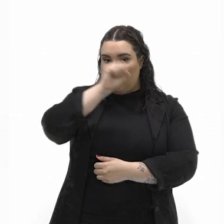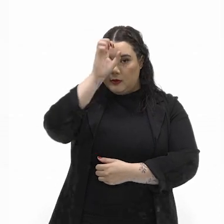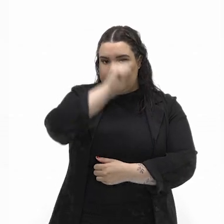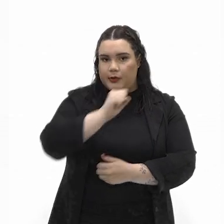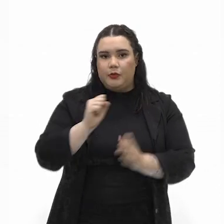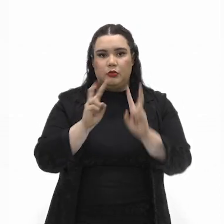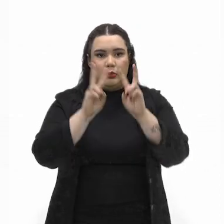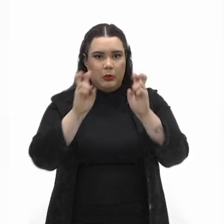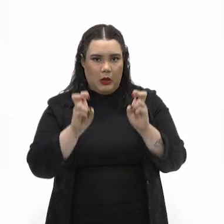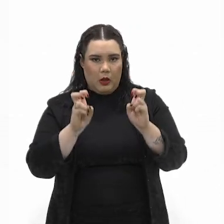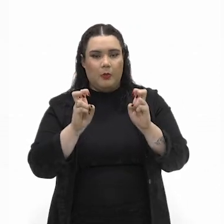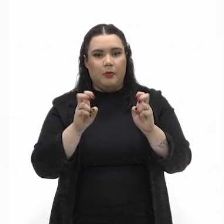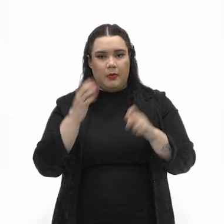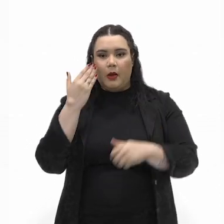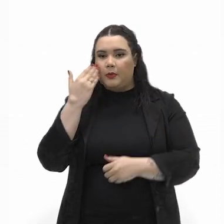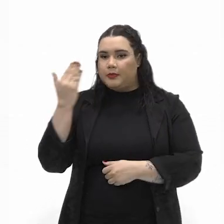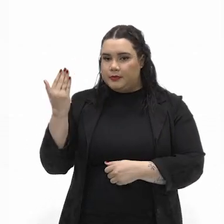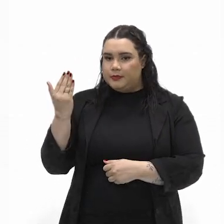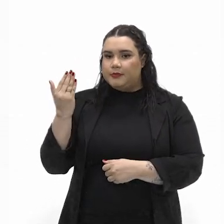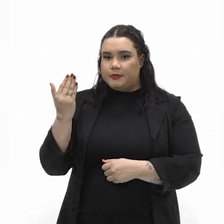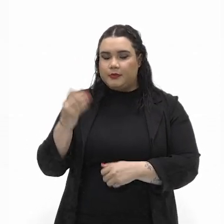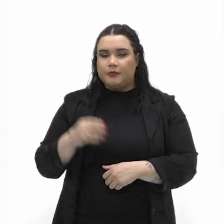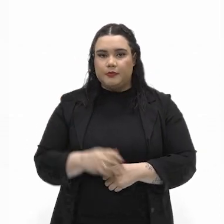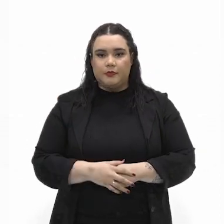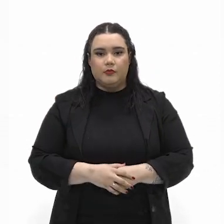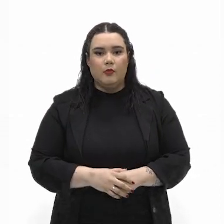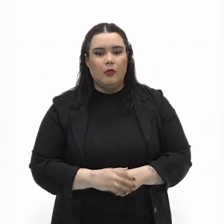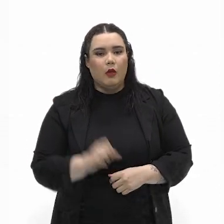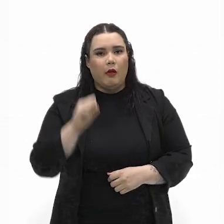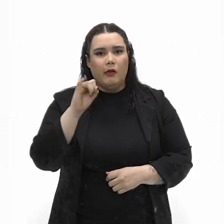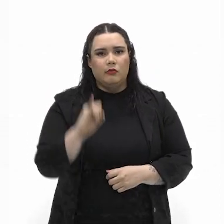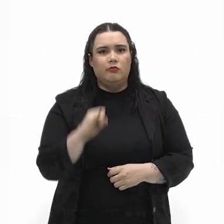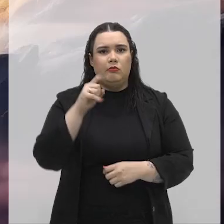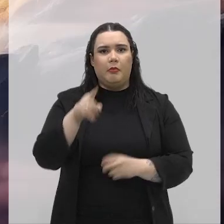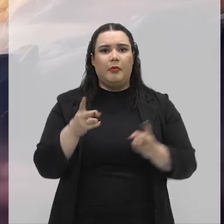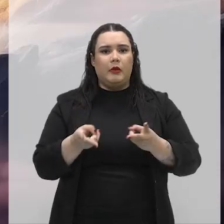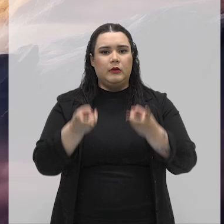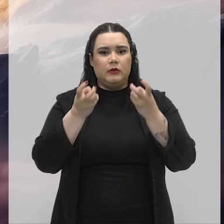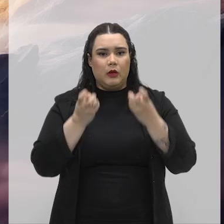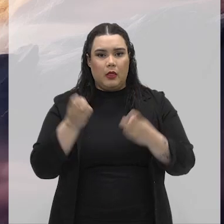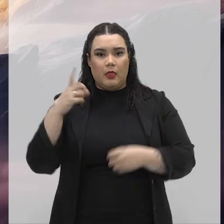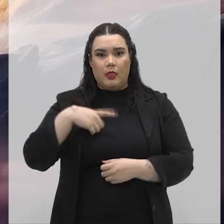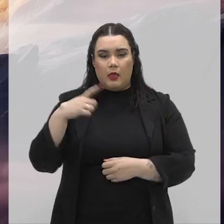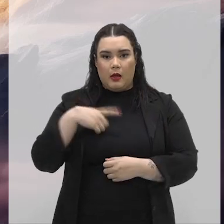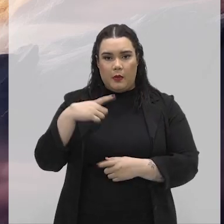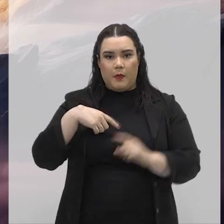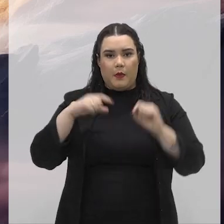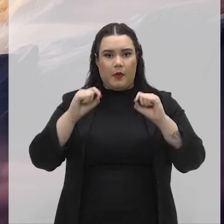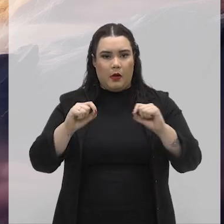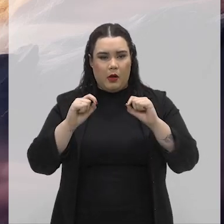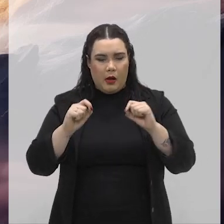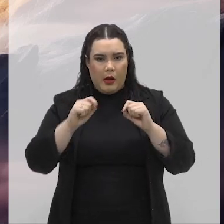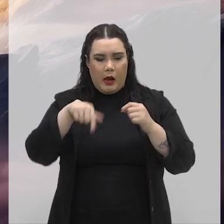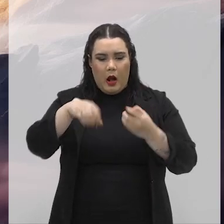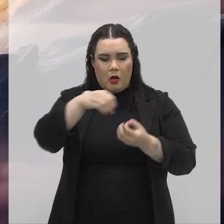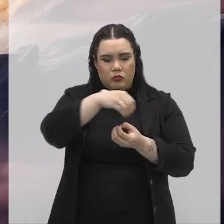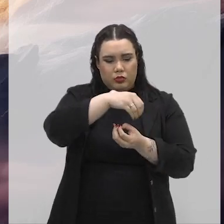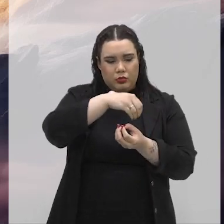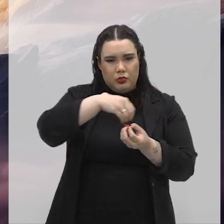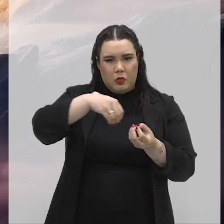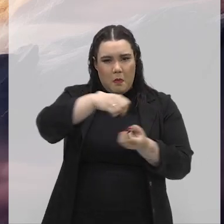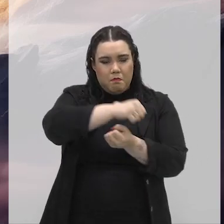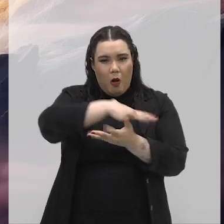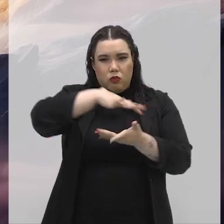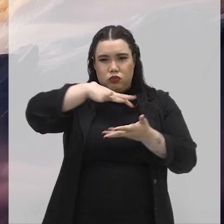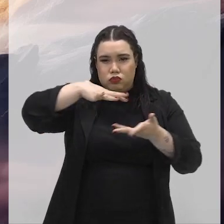essas partículas, tá, pessoal? Quando você se depara com o universo, quando você tem aquela grande explosão no universo,